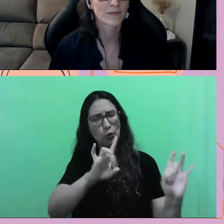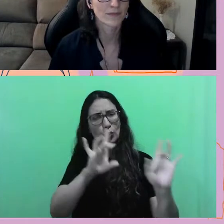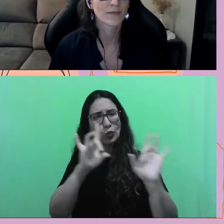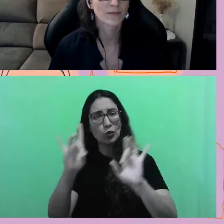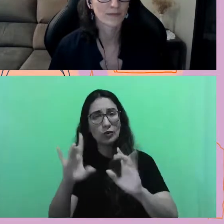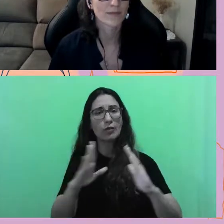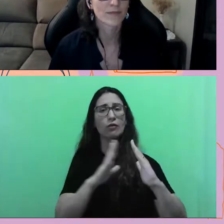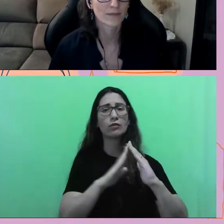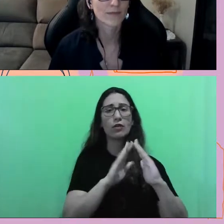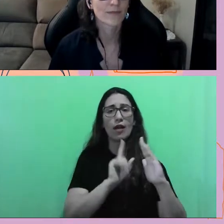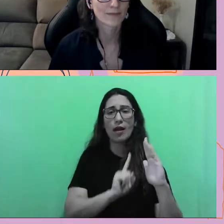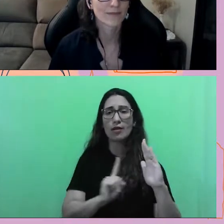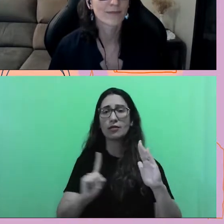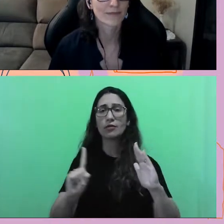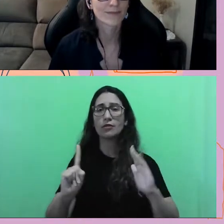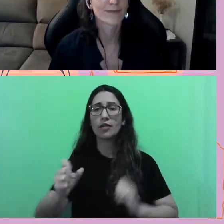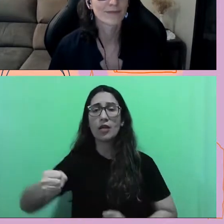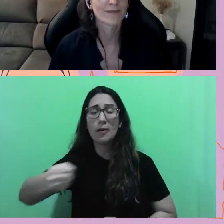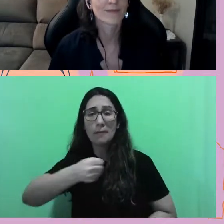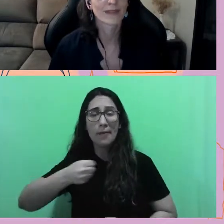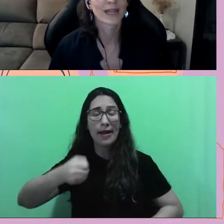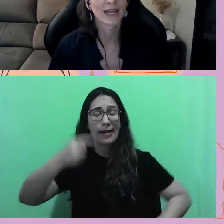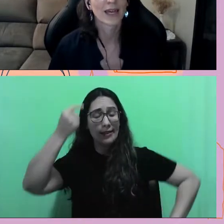casa e tomar só uma cerveja.